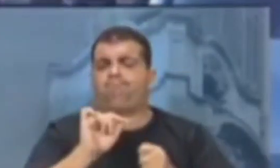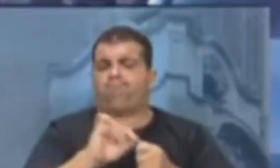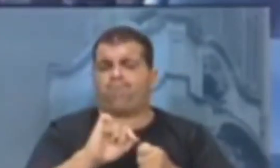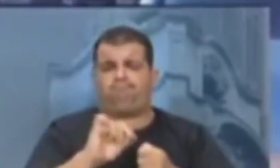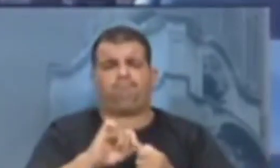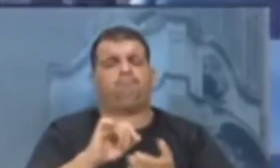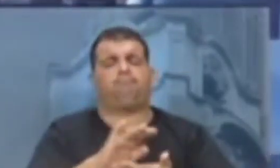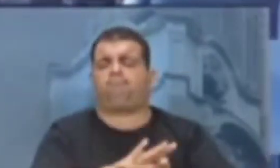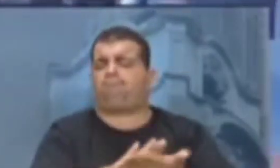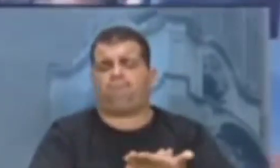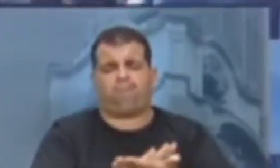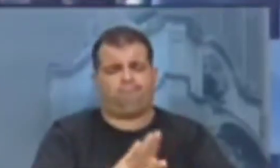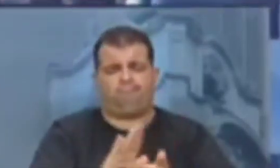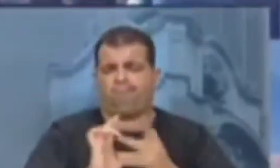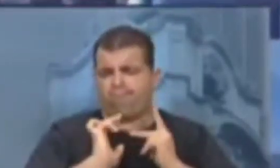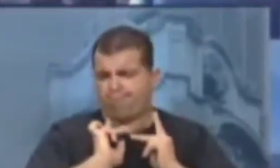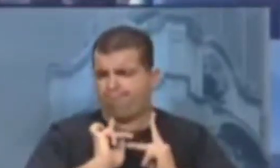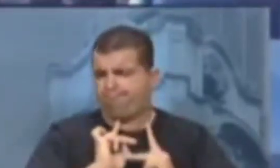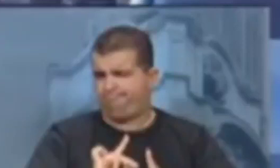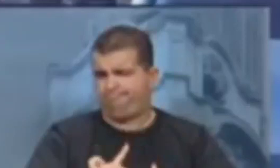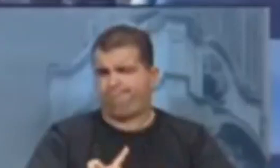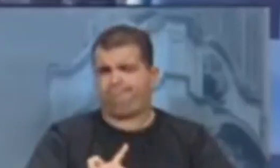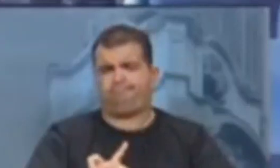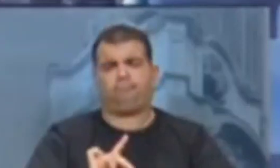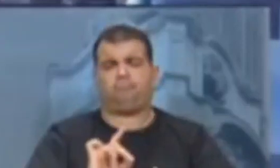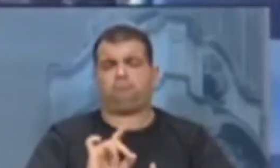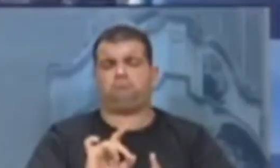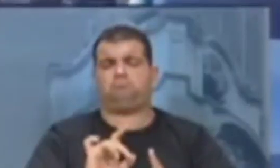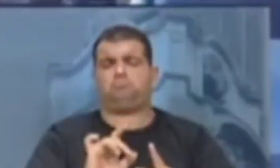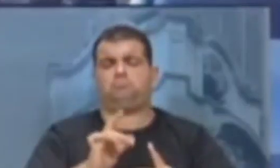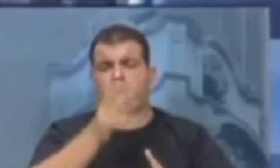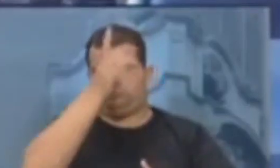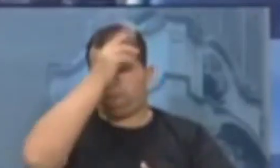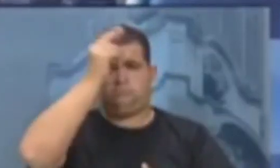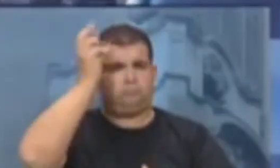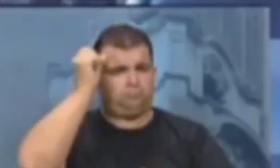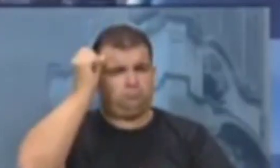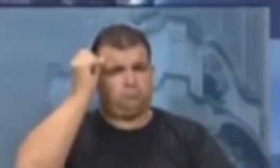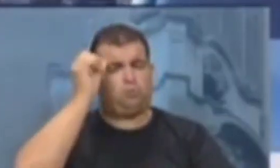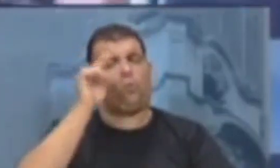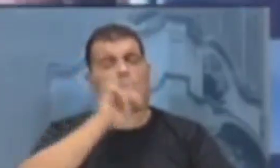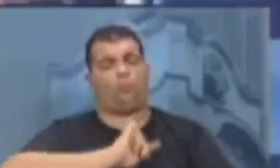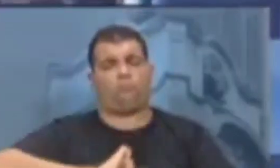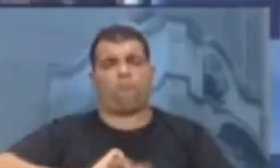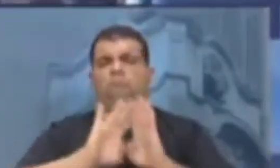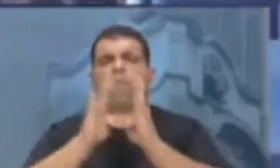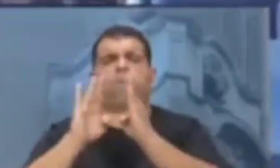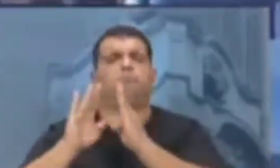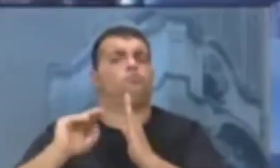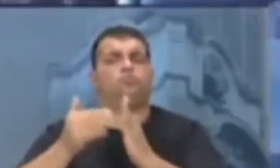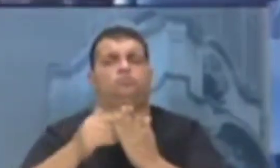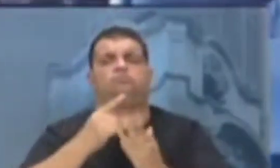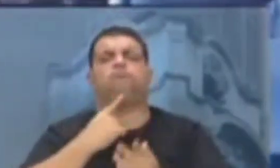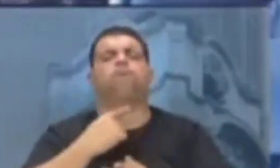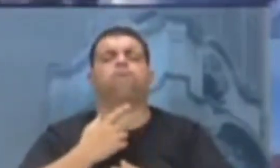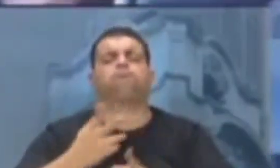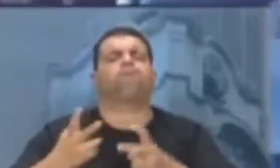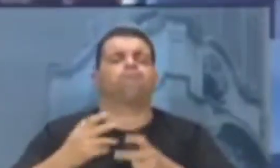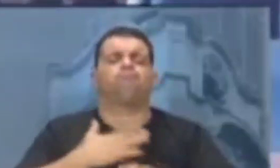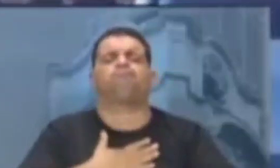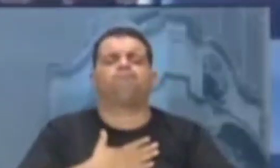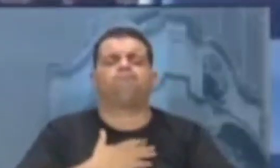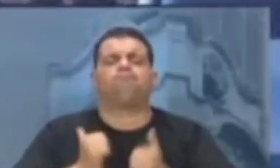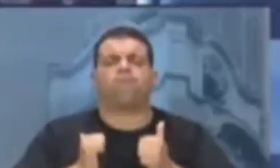público que quer simplesmente abrir tudo para ganhar simpatia de eleitores, para não se desgastar